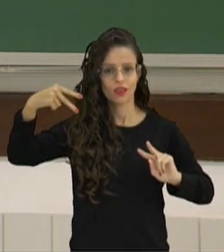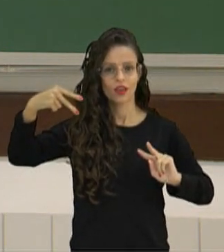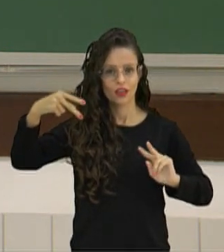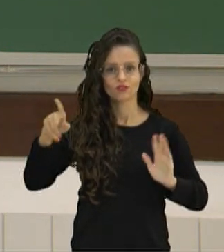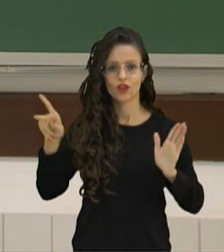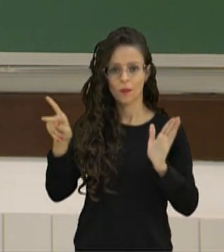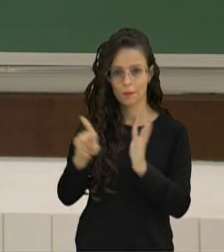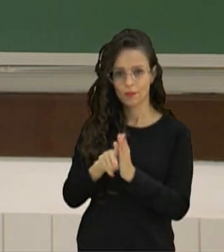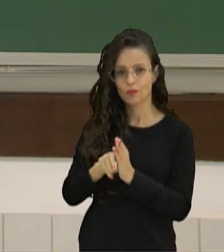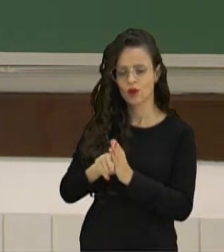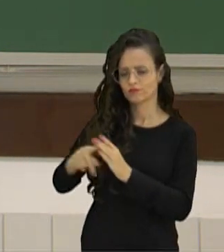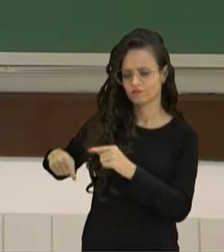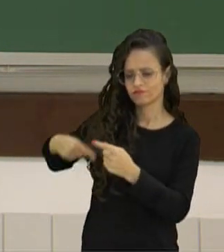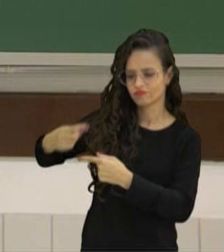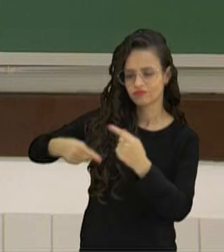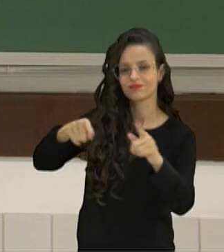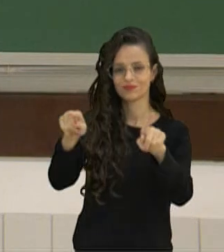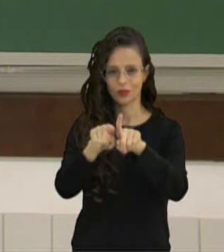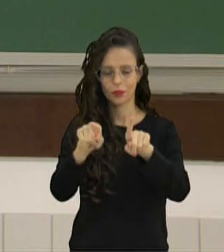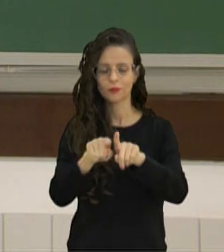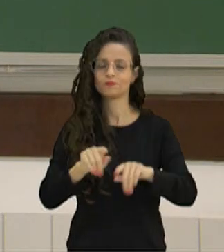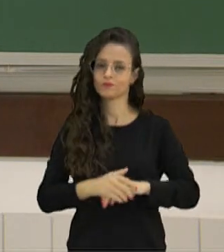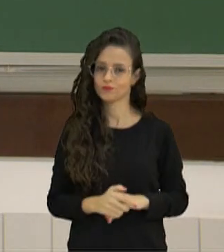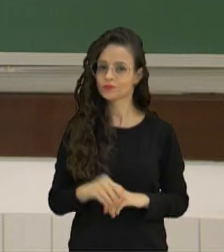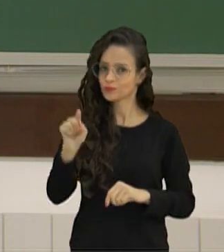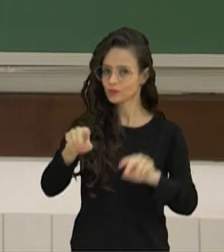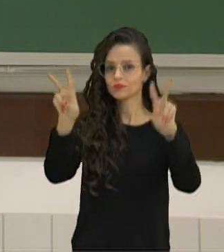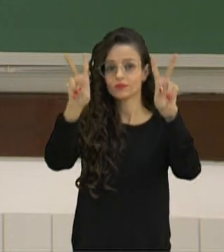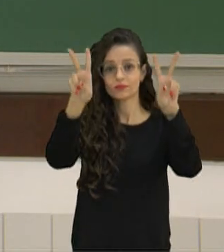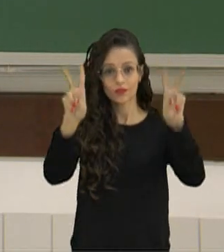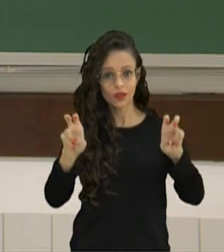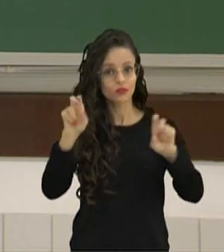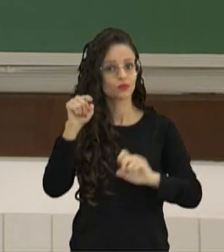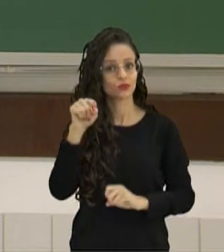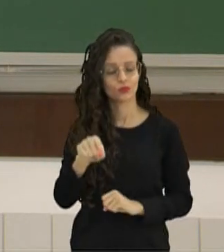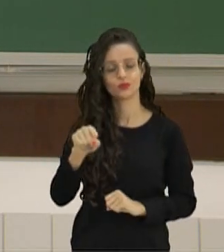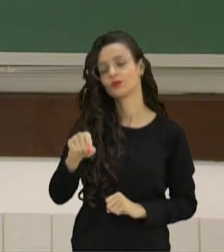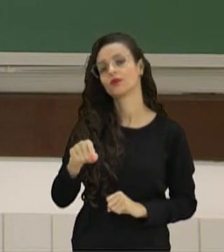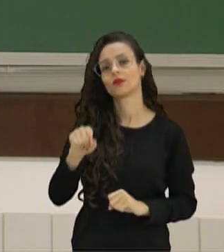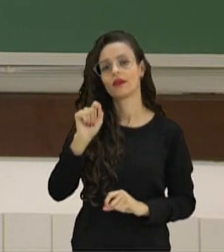mendeliana, depois a hereditariedade. São assuntos extremamente